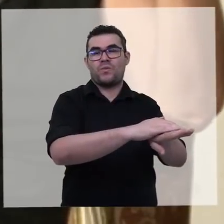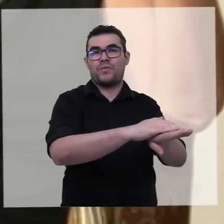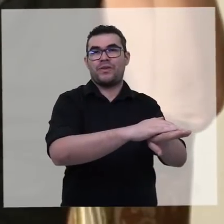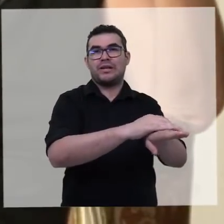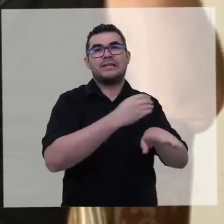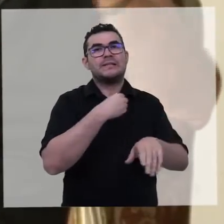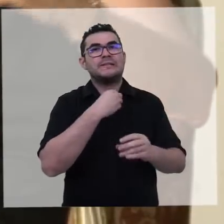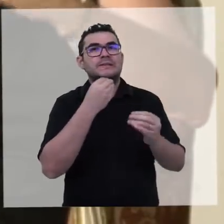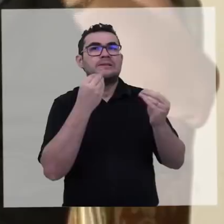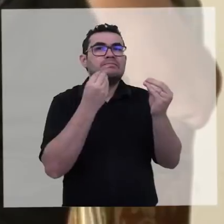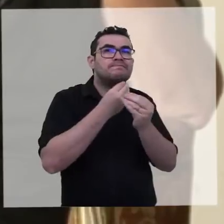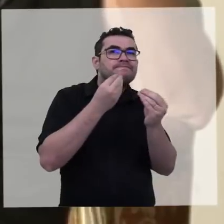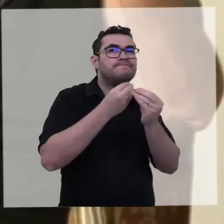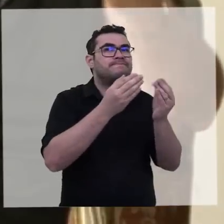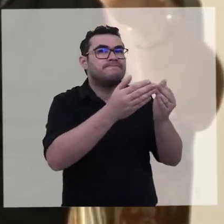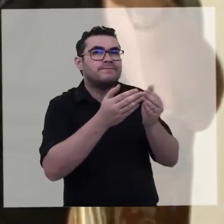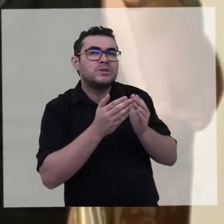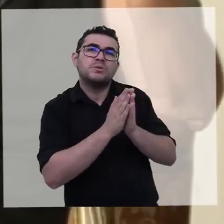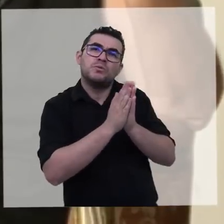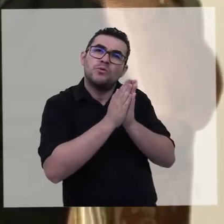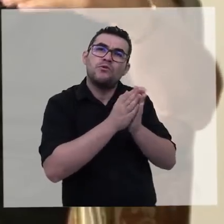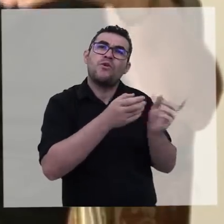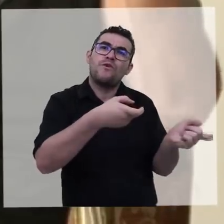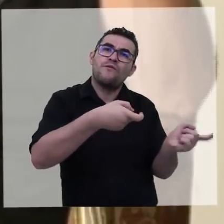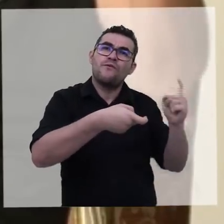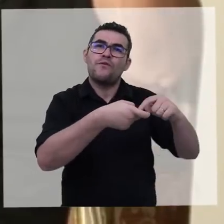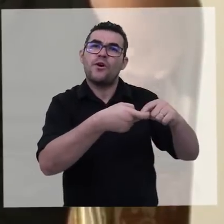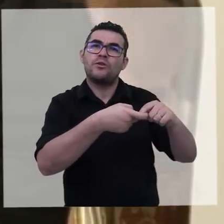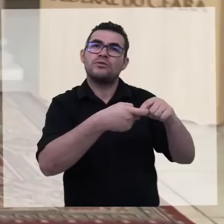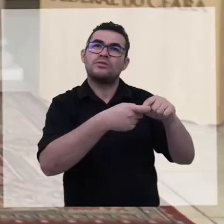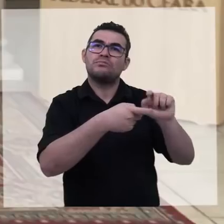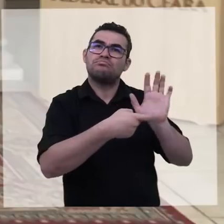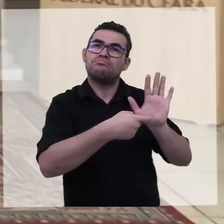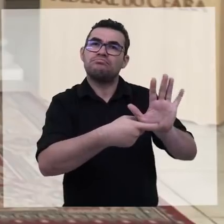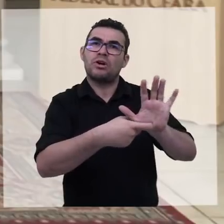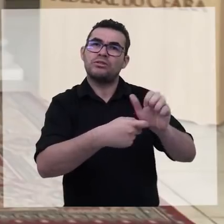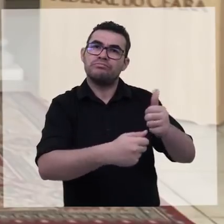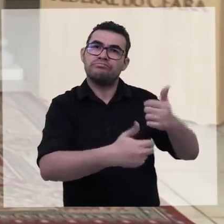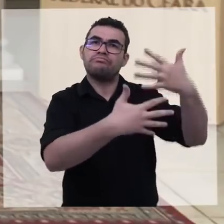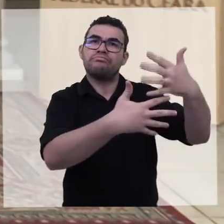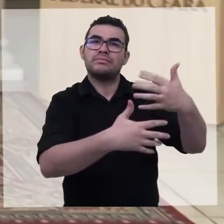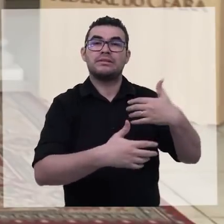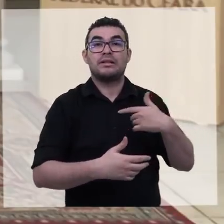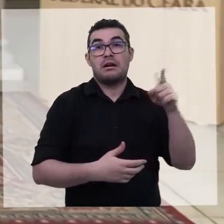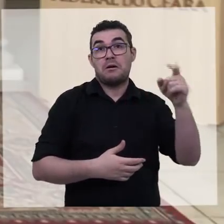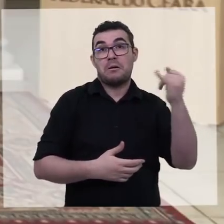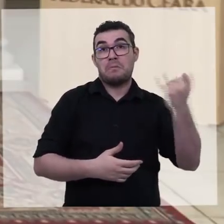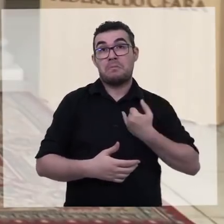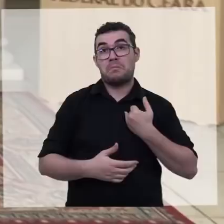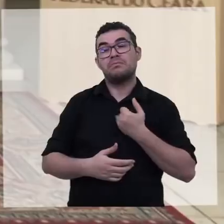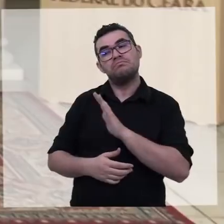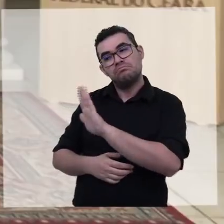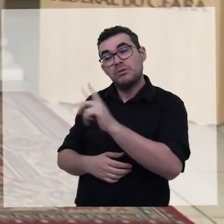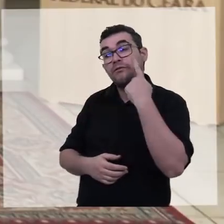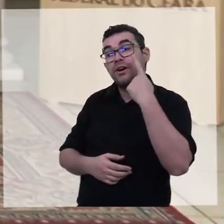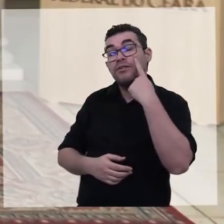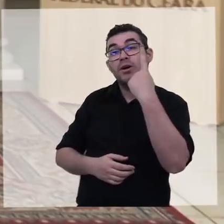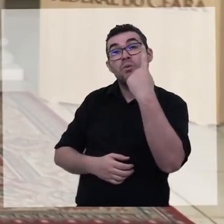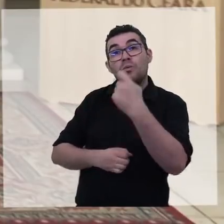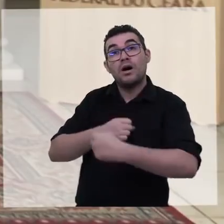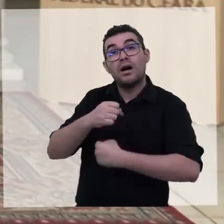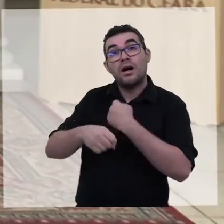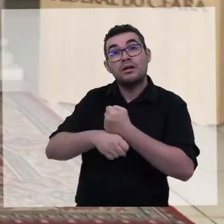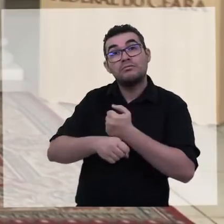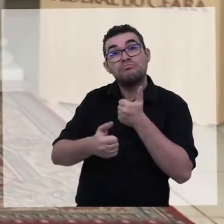revista. Né? Eles disseram, não, ela vai ficar 1 ano em quarentena e vamos acompanhar o comportamento. Acompanharam o comportamento,